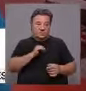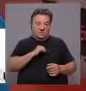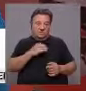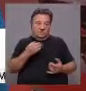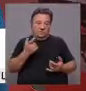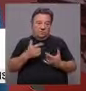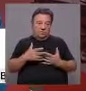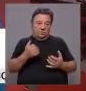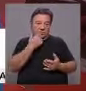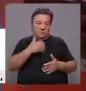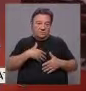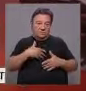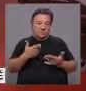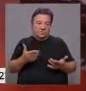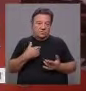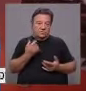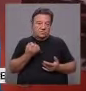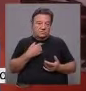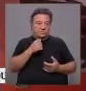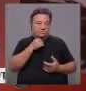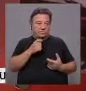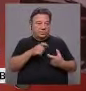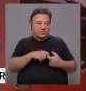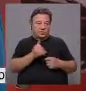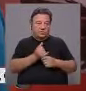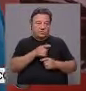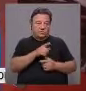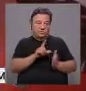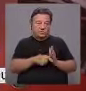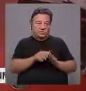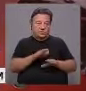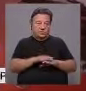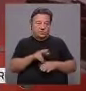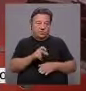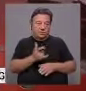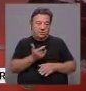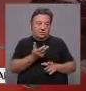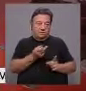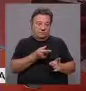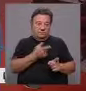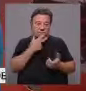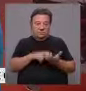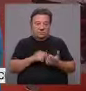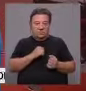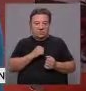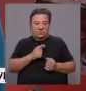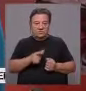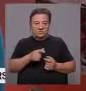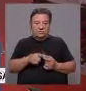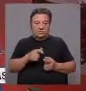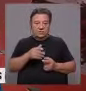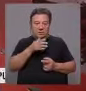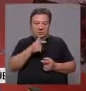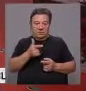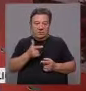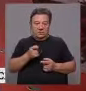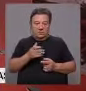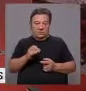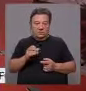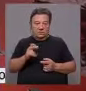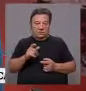enorme satisfação que somos parceiros institucionais do projeto Peixes Nativos. De facto, nós, Águas do Tejo Atlântico, enquanto